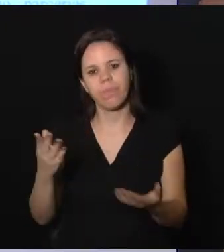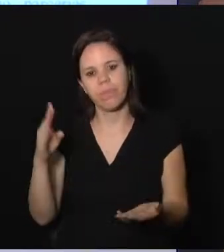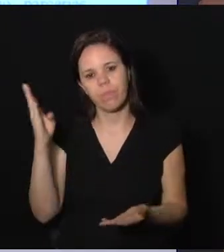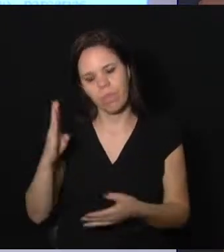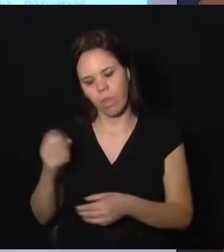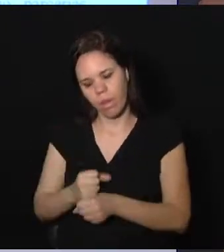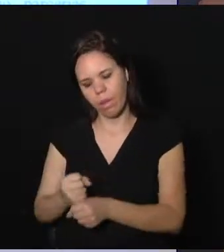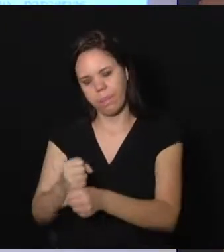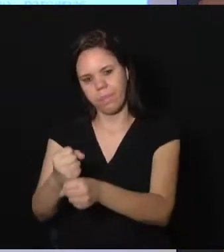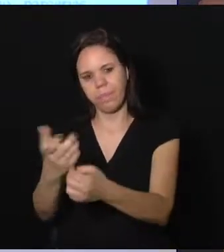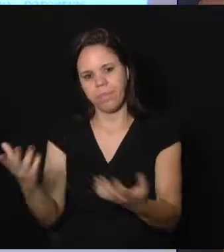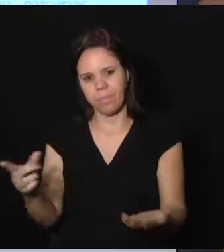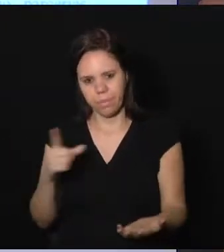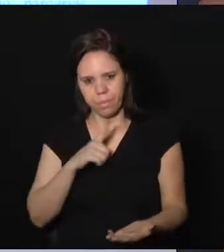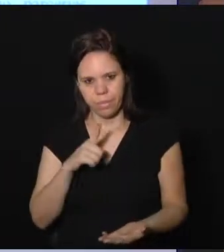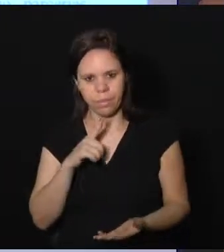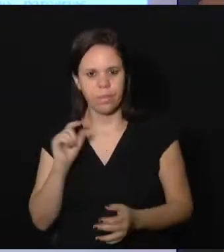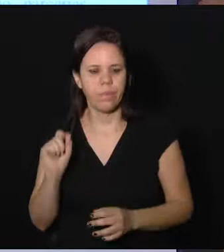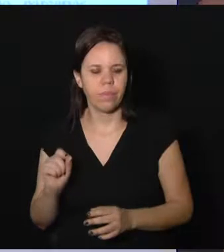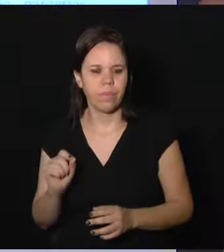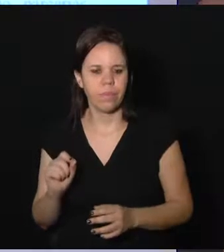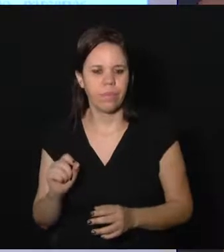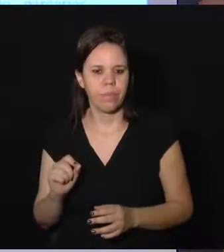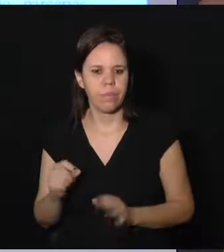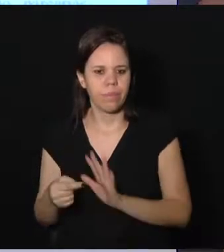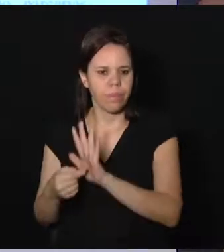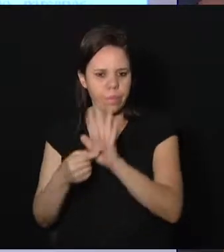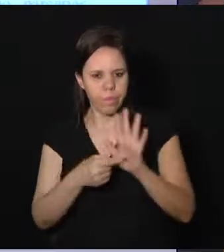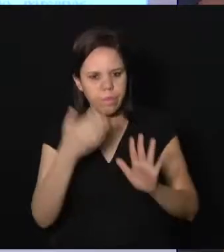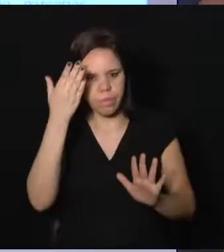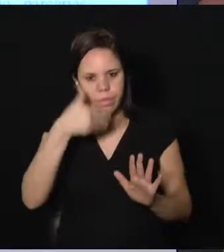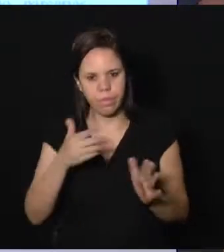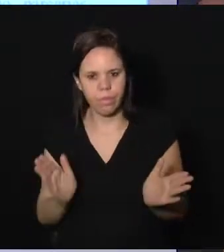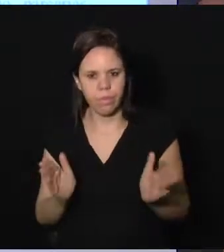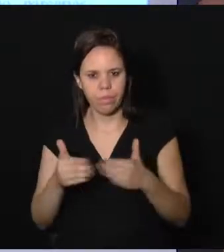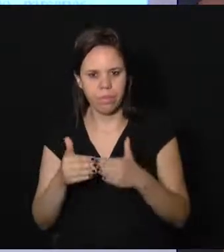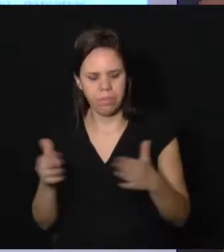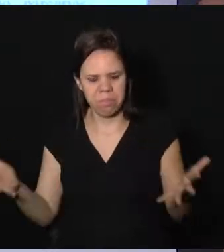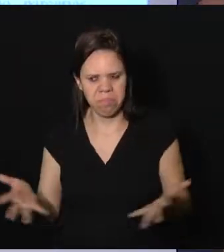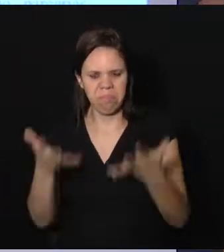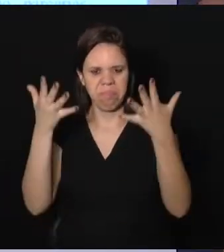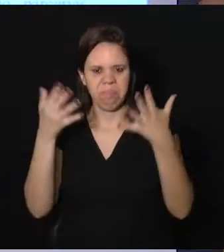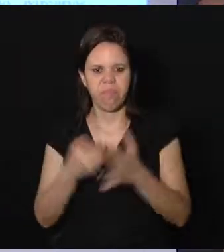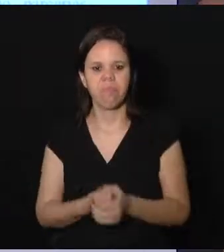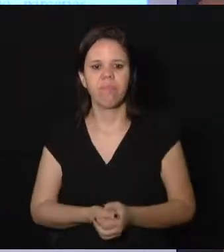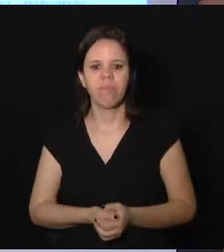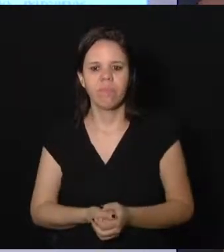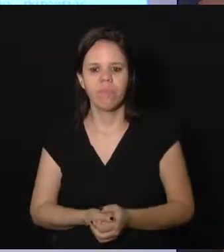ele tem tido uma pauta muito focada no protecionismo, né? Então hoje